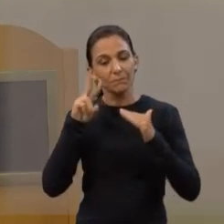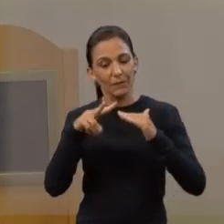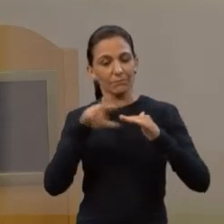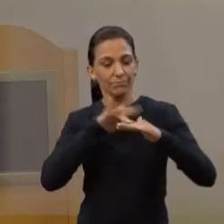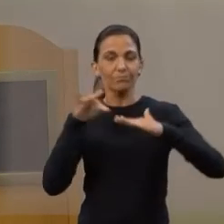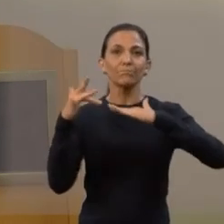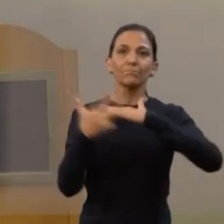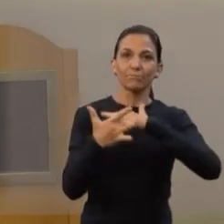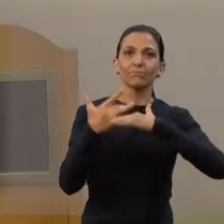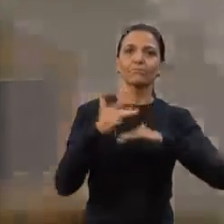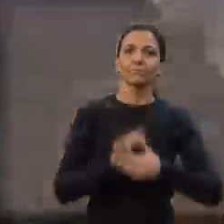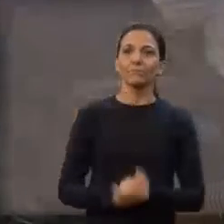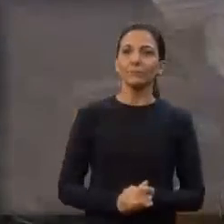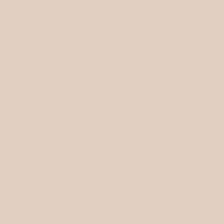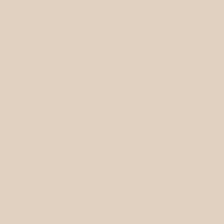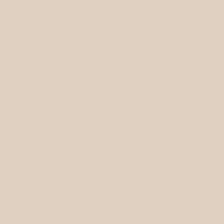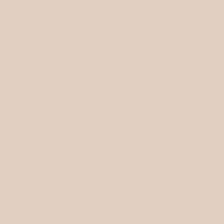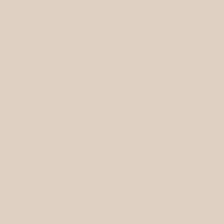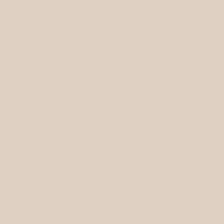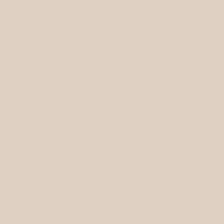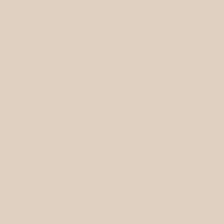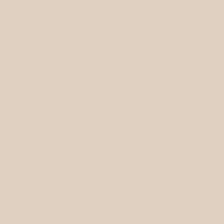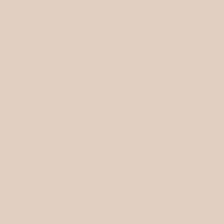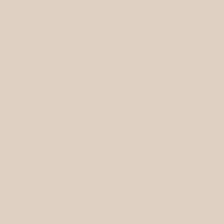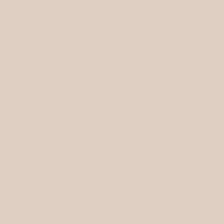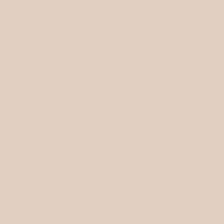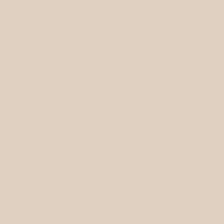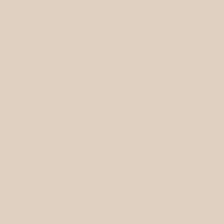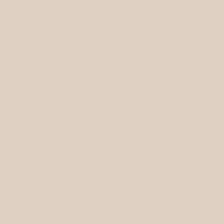trabalho E aí